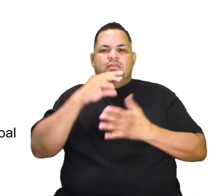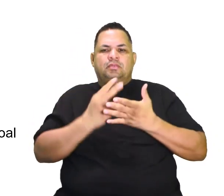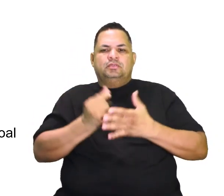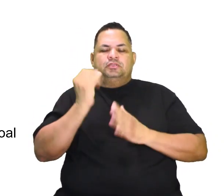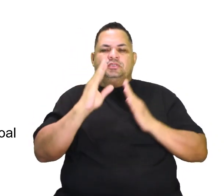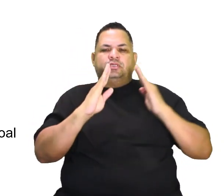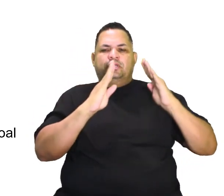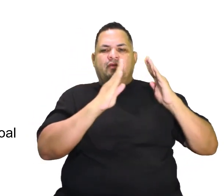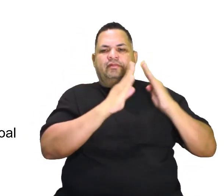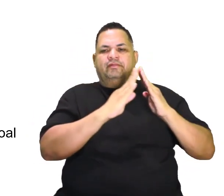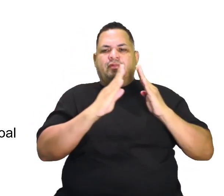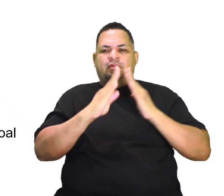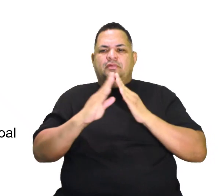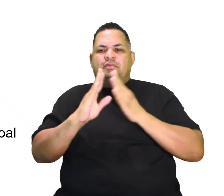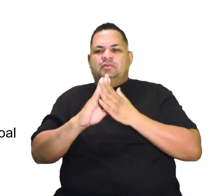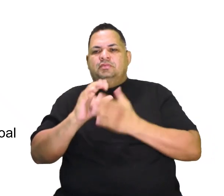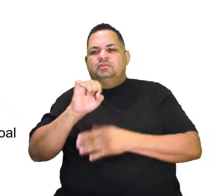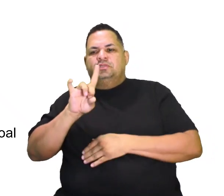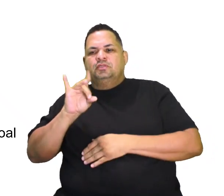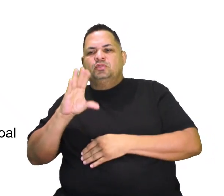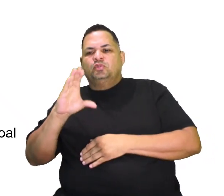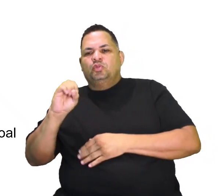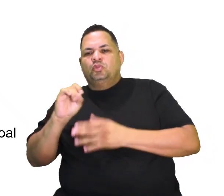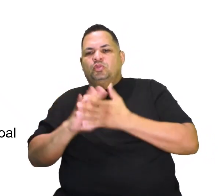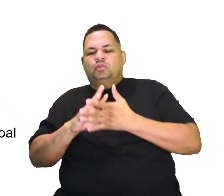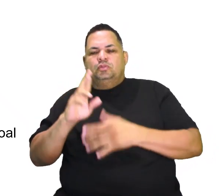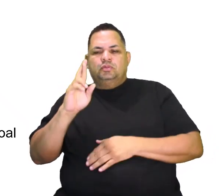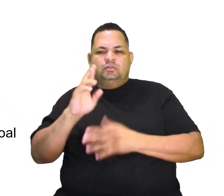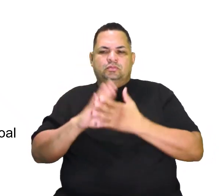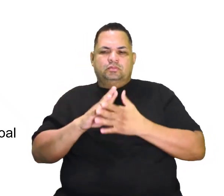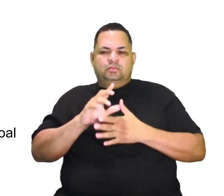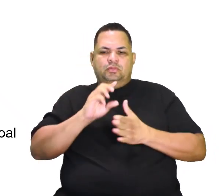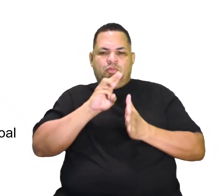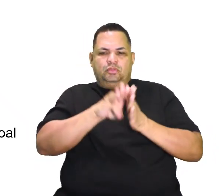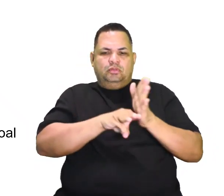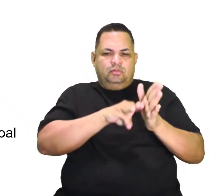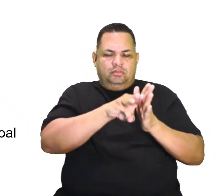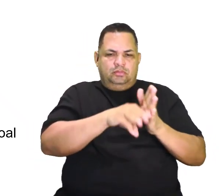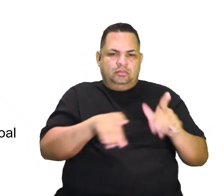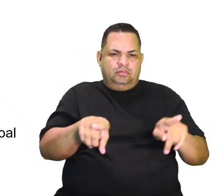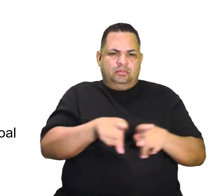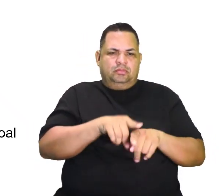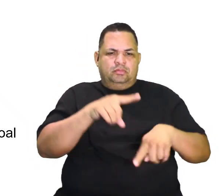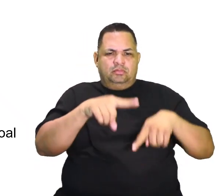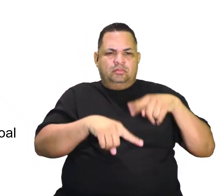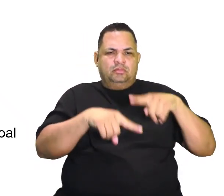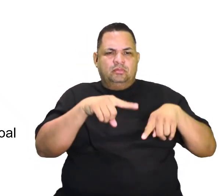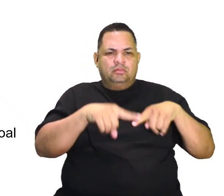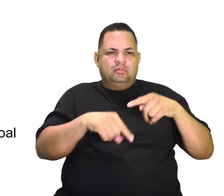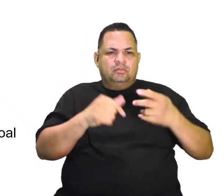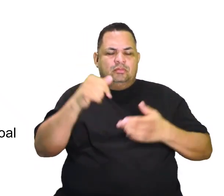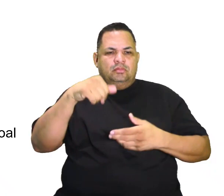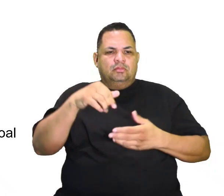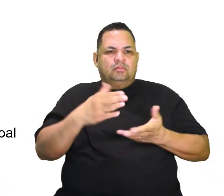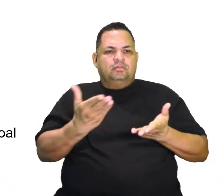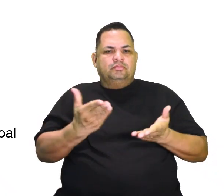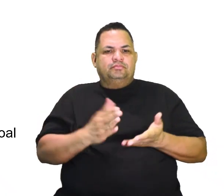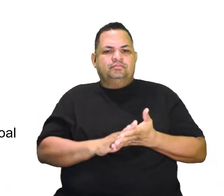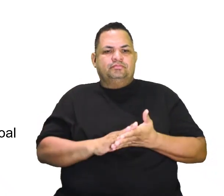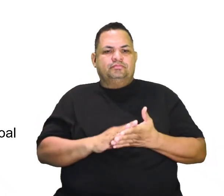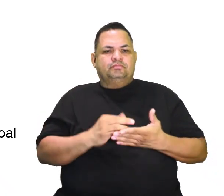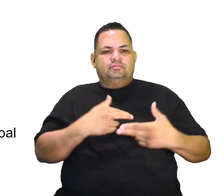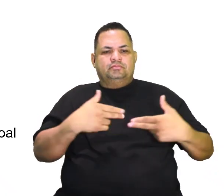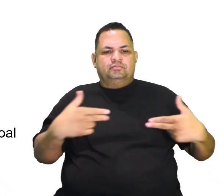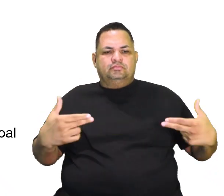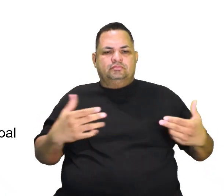Madeira. Aí tem exposição de artefatos indígenas, também da expedição de Rondon, né?